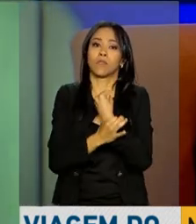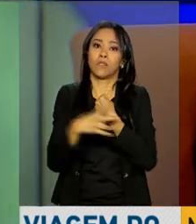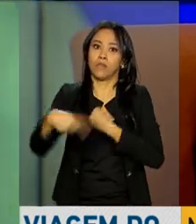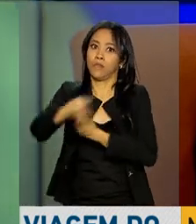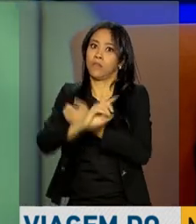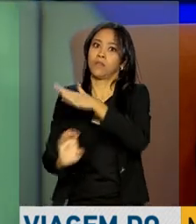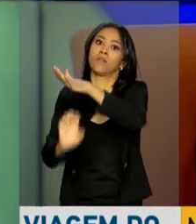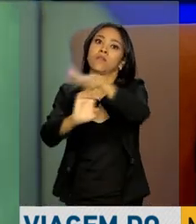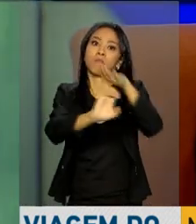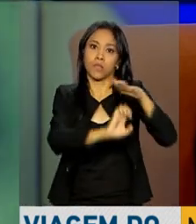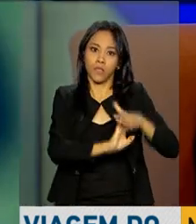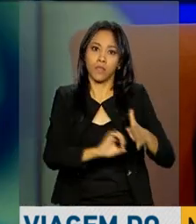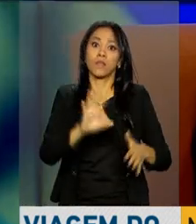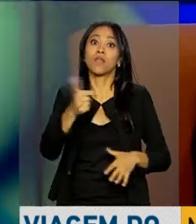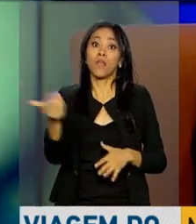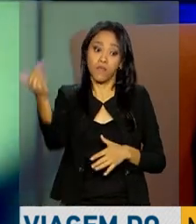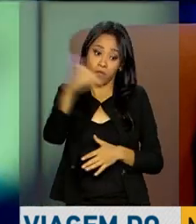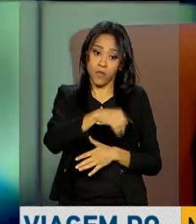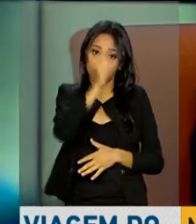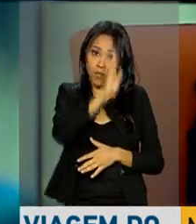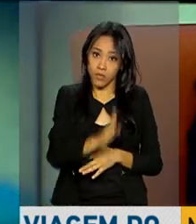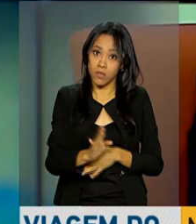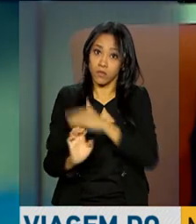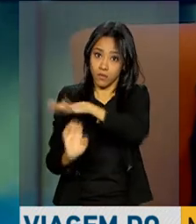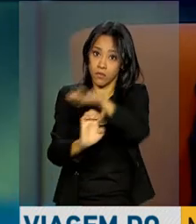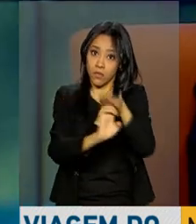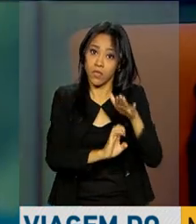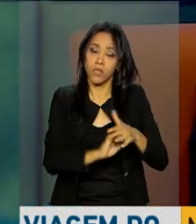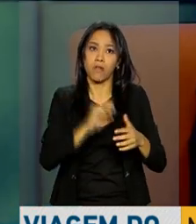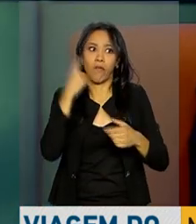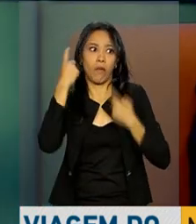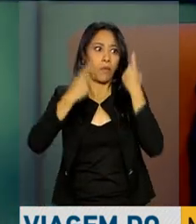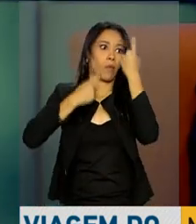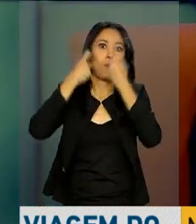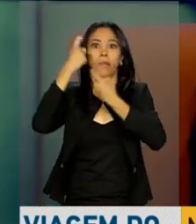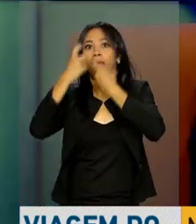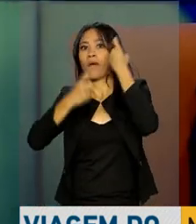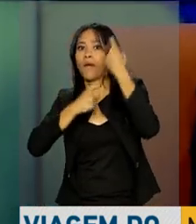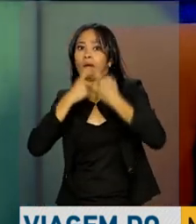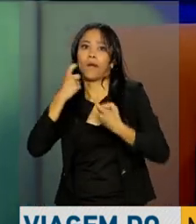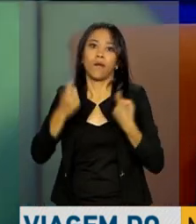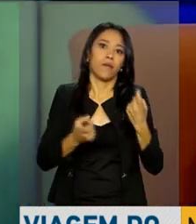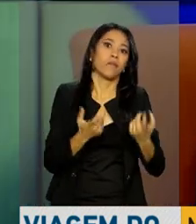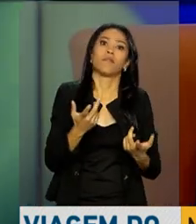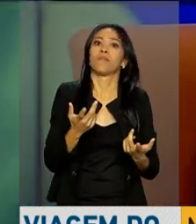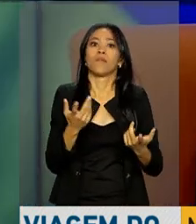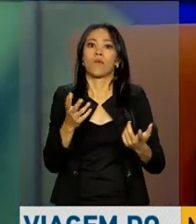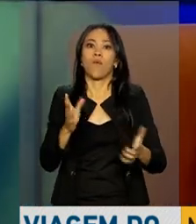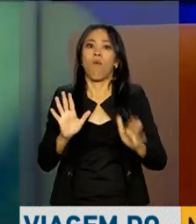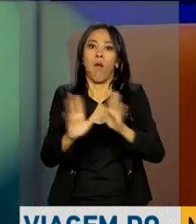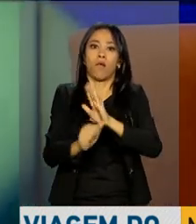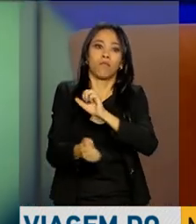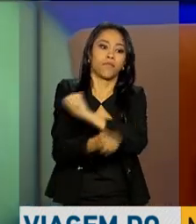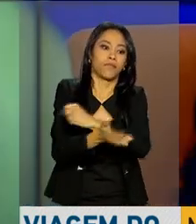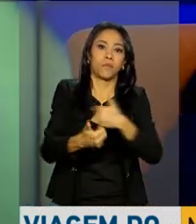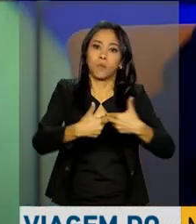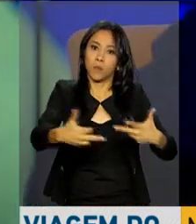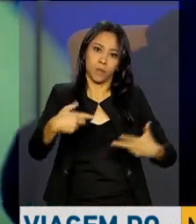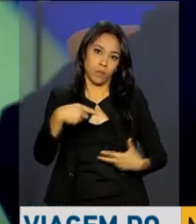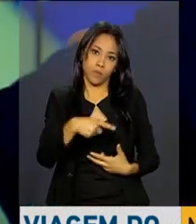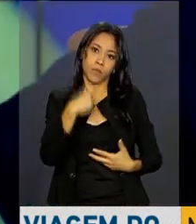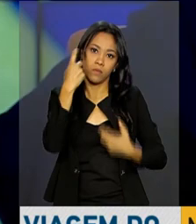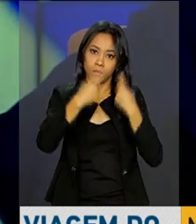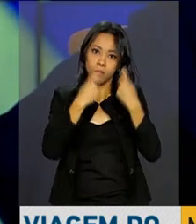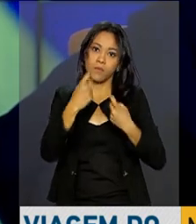não é? Os investidores que forem para lá não vão ter preocupações com o fenômeno corruptor, não é? Que, convenhamos,